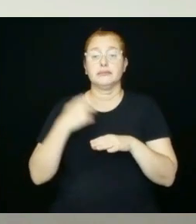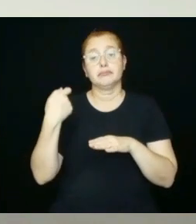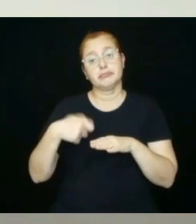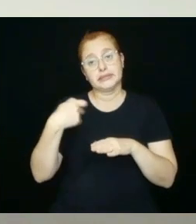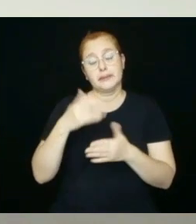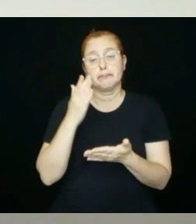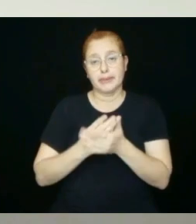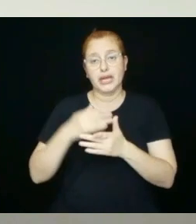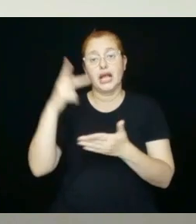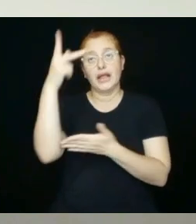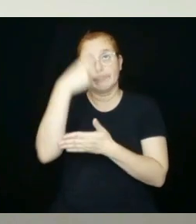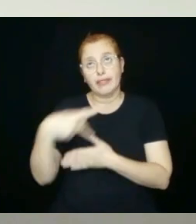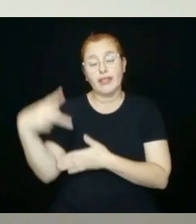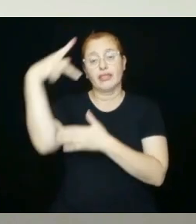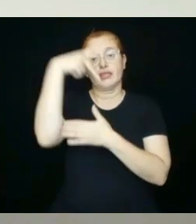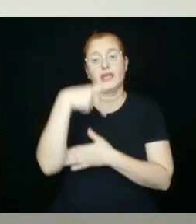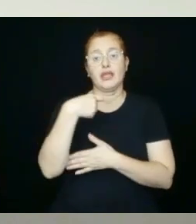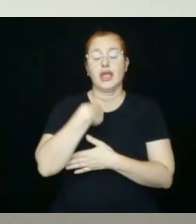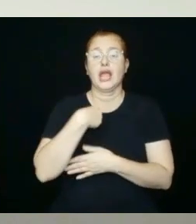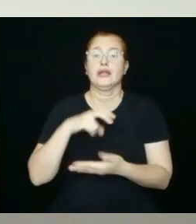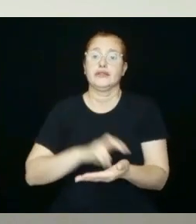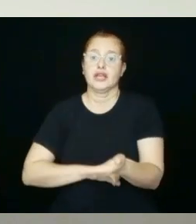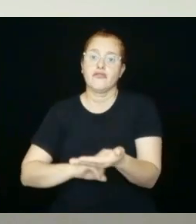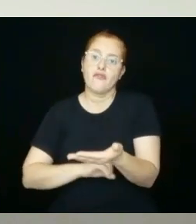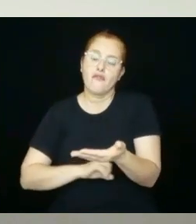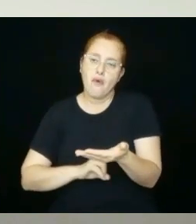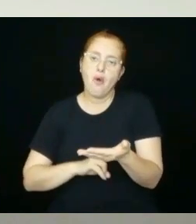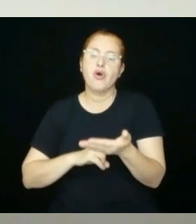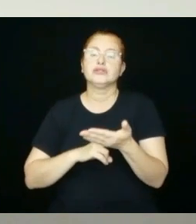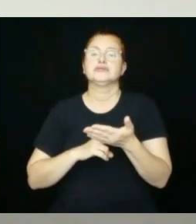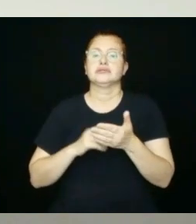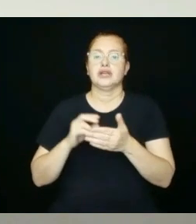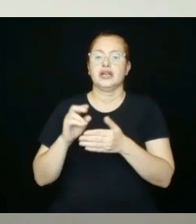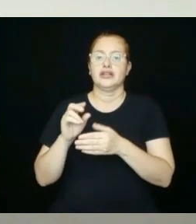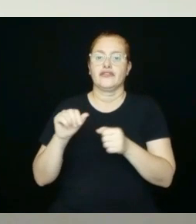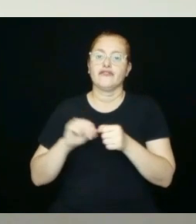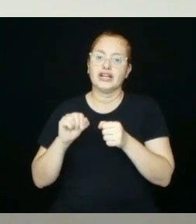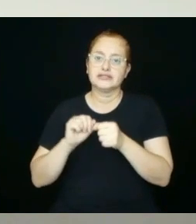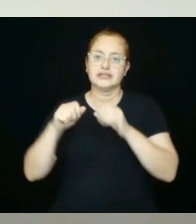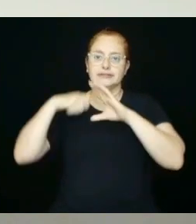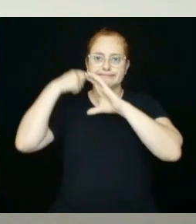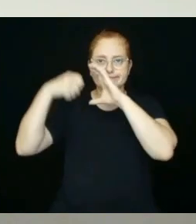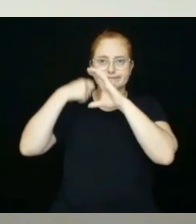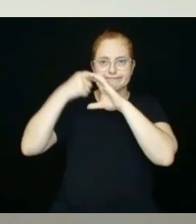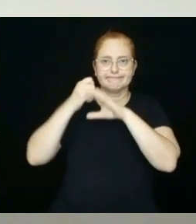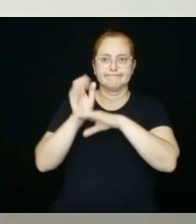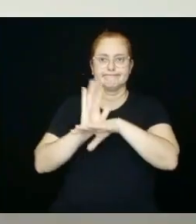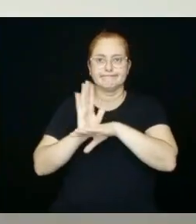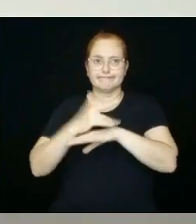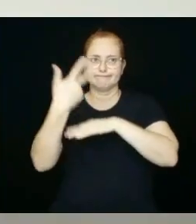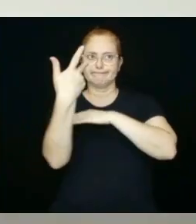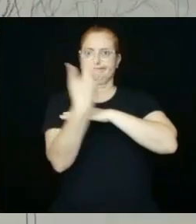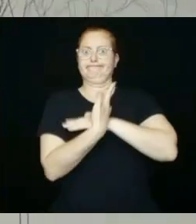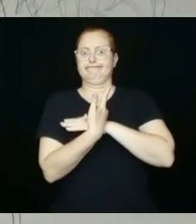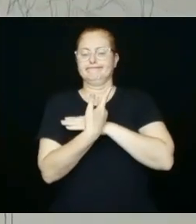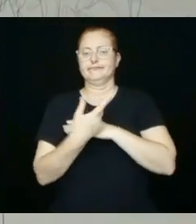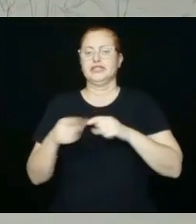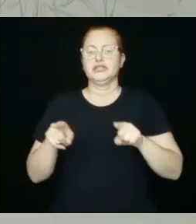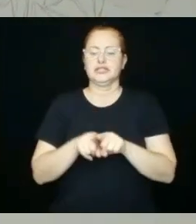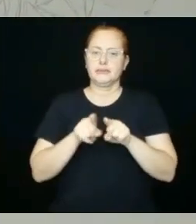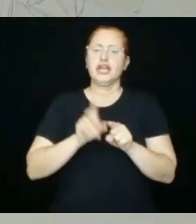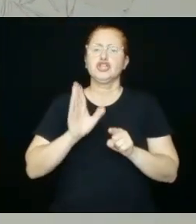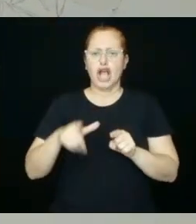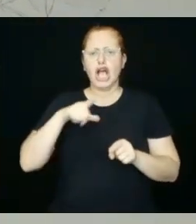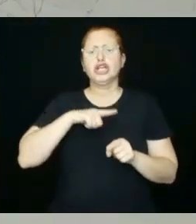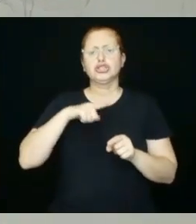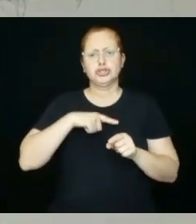do desenho, mas eu ficava nervoso por estar atuando, mas tranquilo, porque no primeiro dia eu já tinha uma densidade de